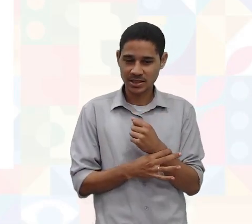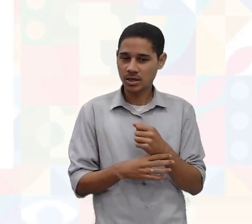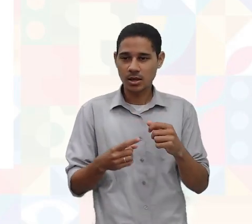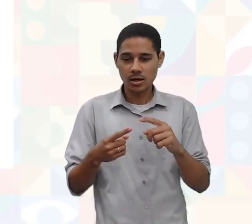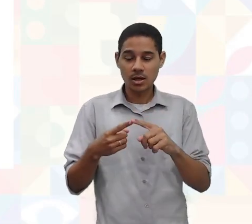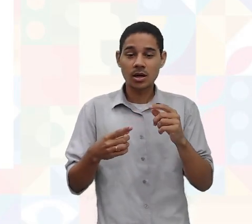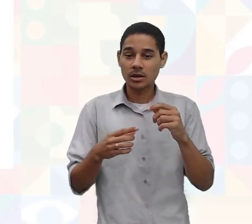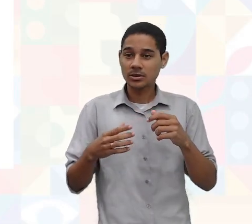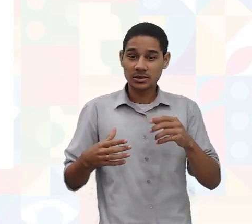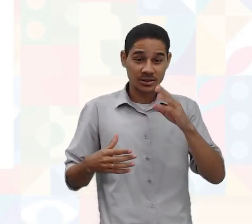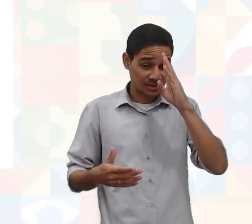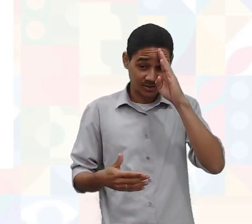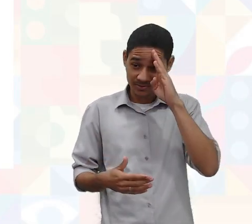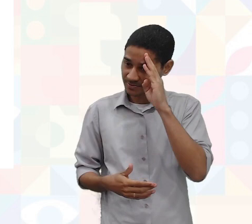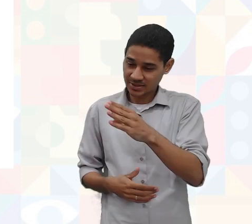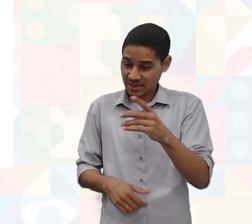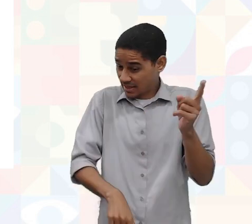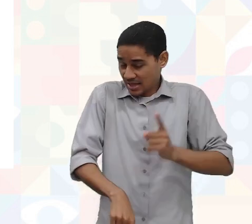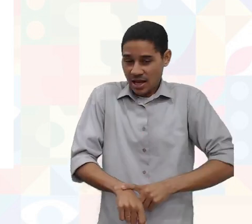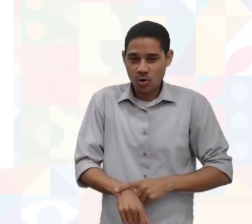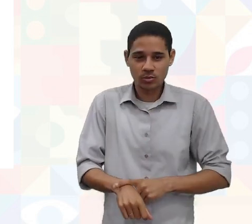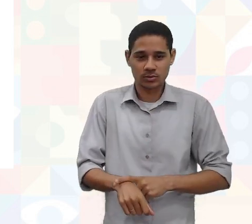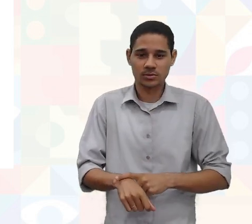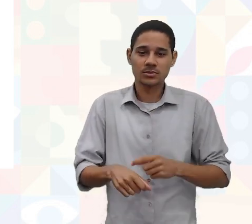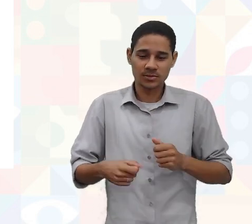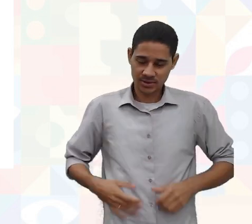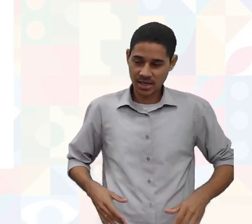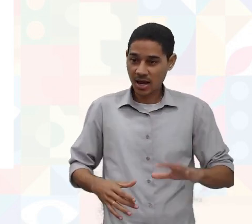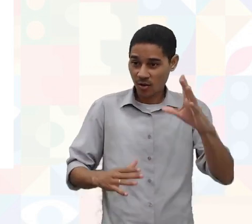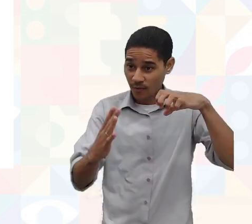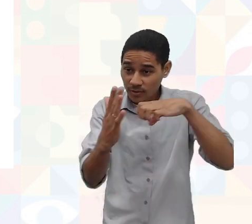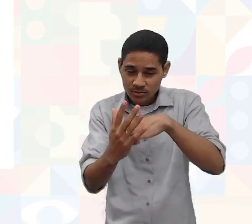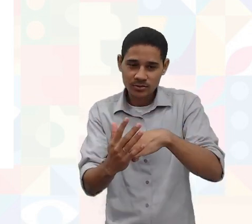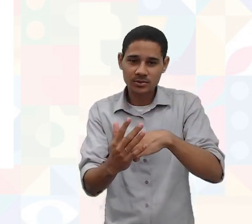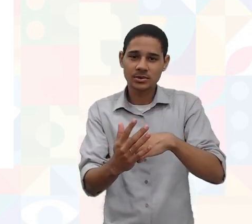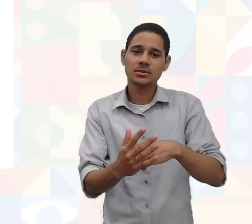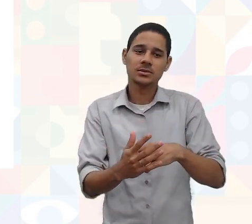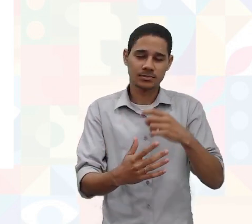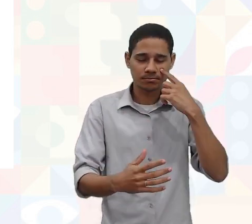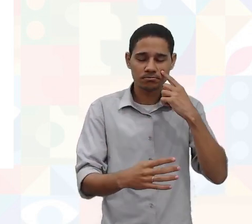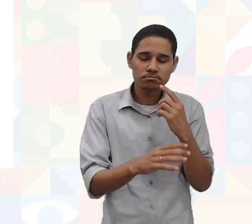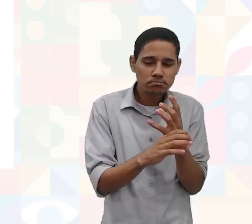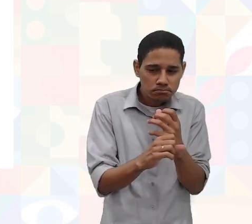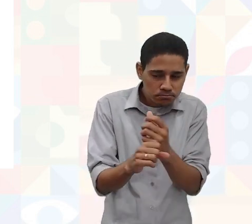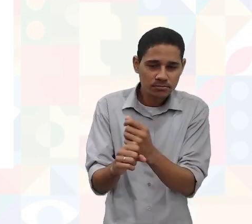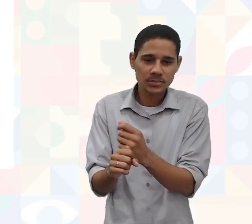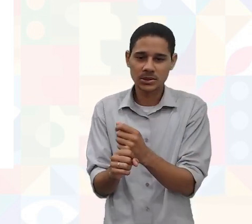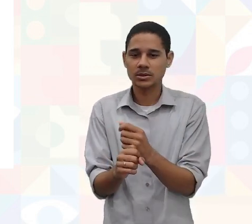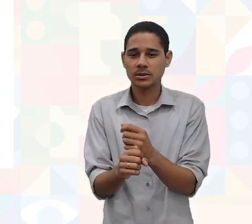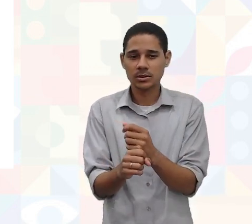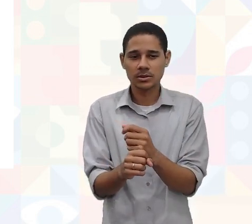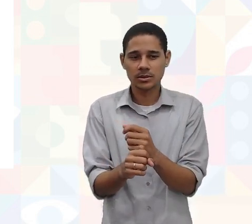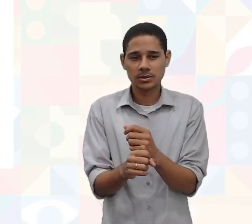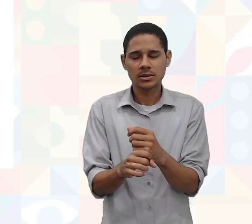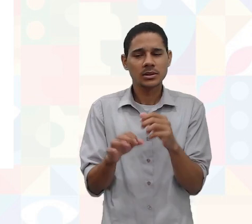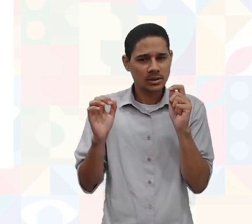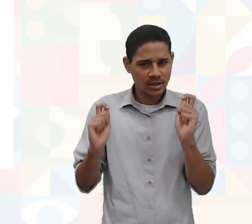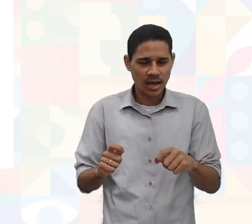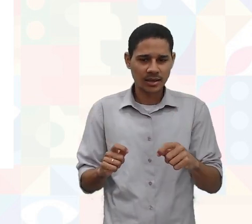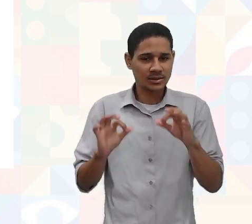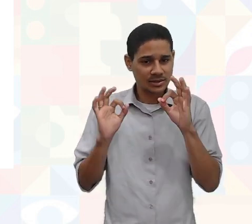que resultam de um acidente, facilmente quantificáveis e podem ser avaliados de forma